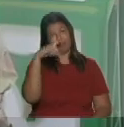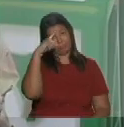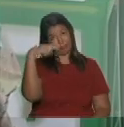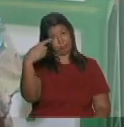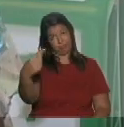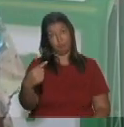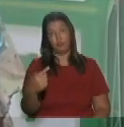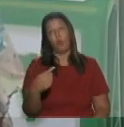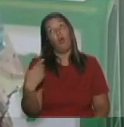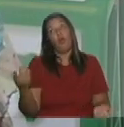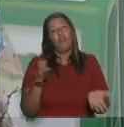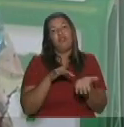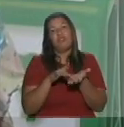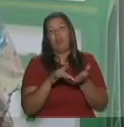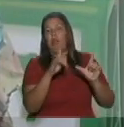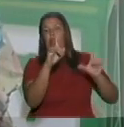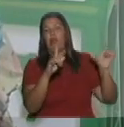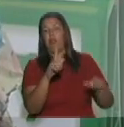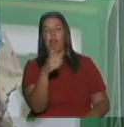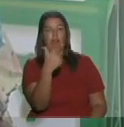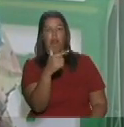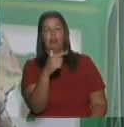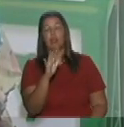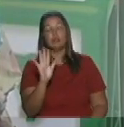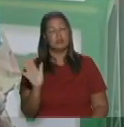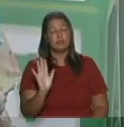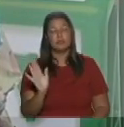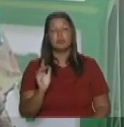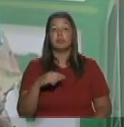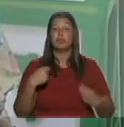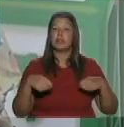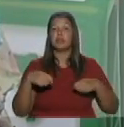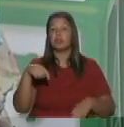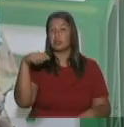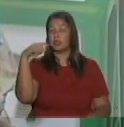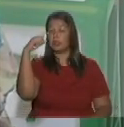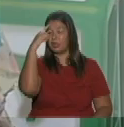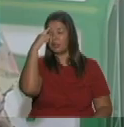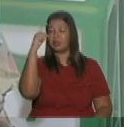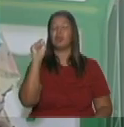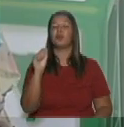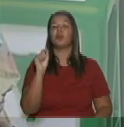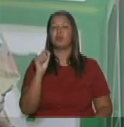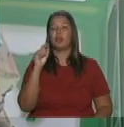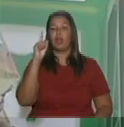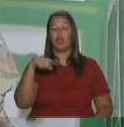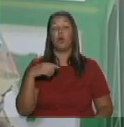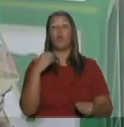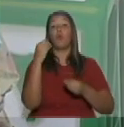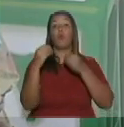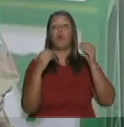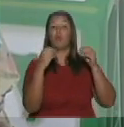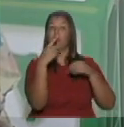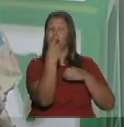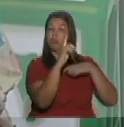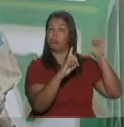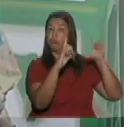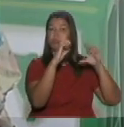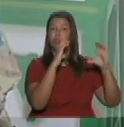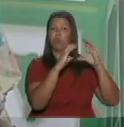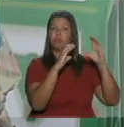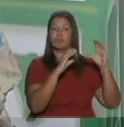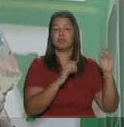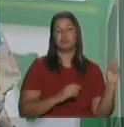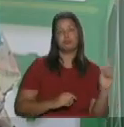que a televisão não existe. Mas a gente também precisa entender como que essa comunicação chega para a criança.